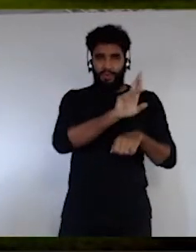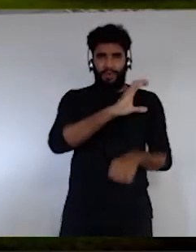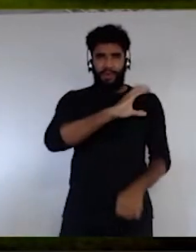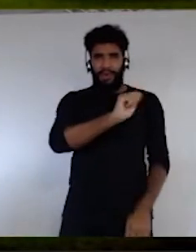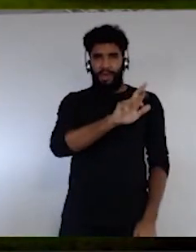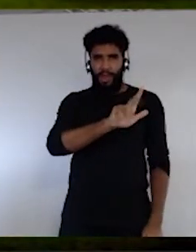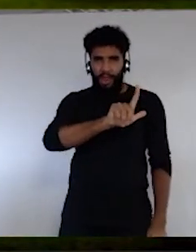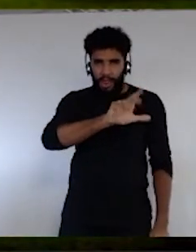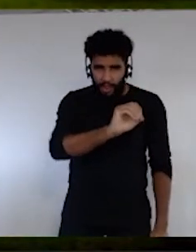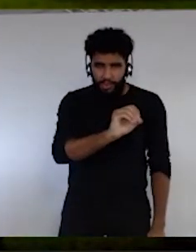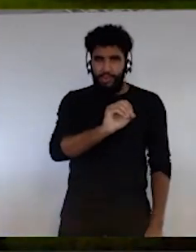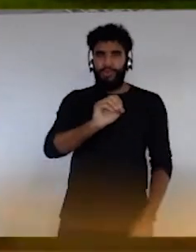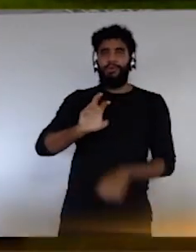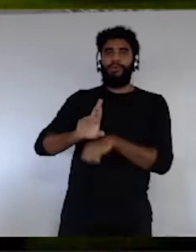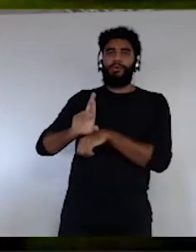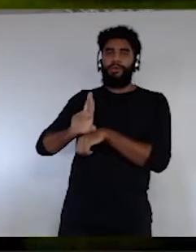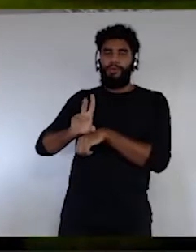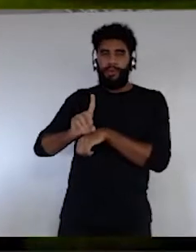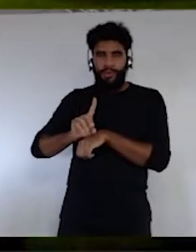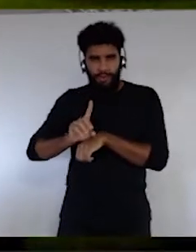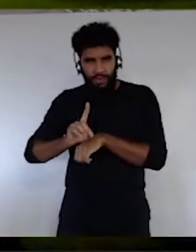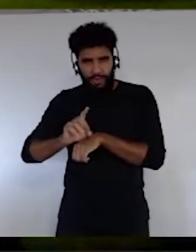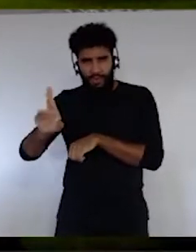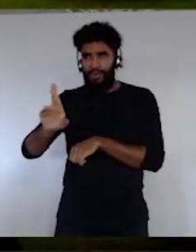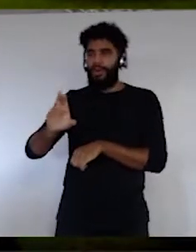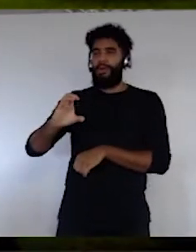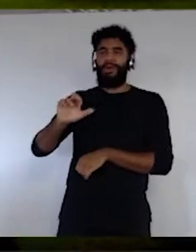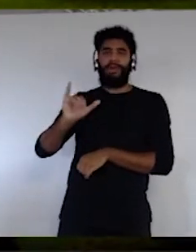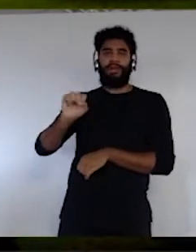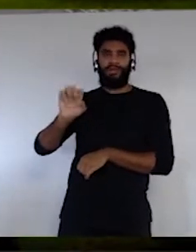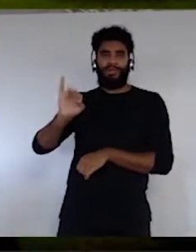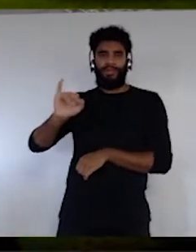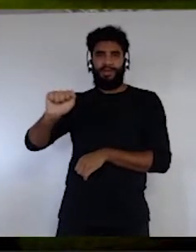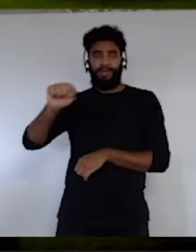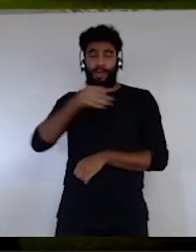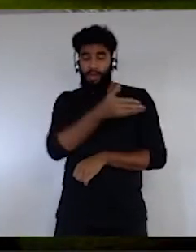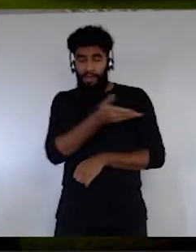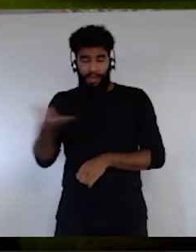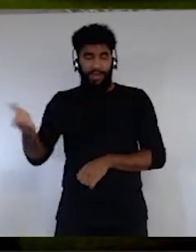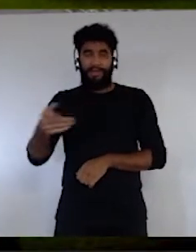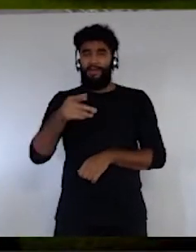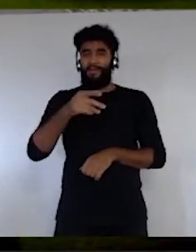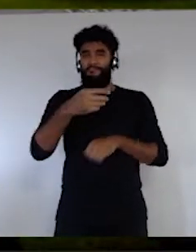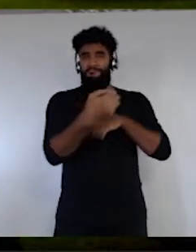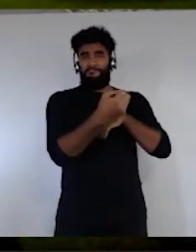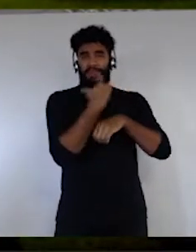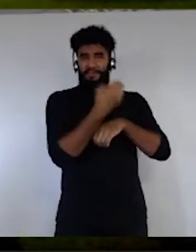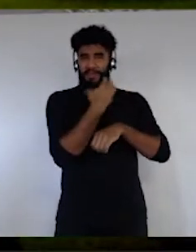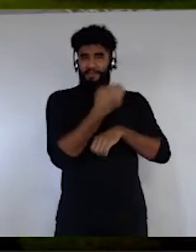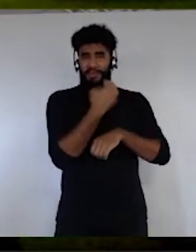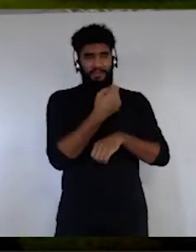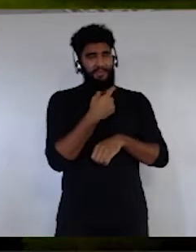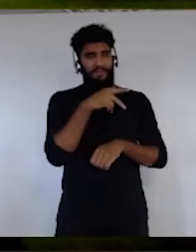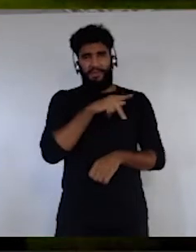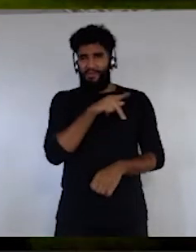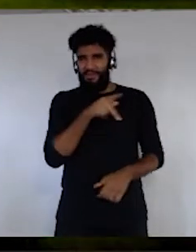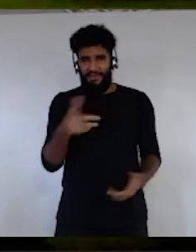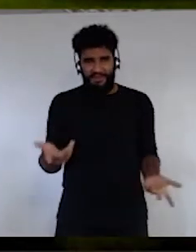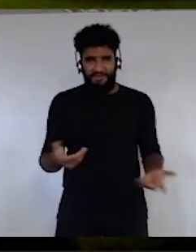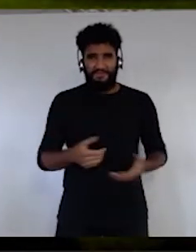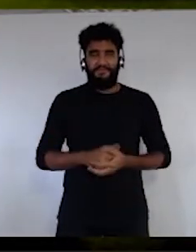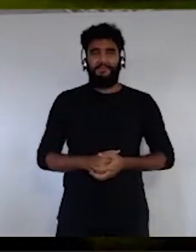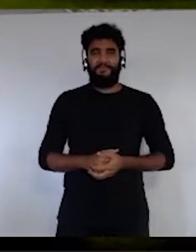que pedir a palavra em julgamentos e conseguimos mudar o rumo de alguns julgamentos fazendo esclarecimentos. Quer dizer, isso também não é